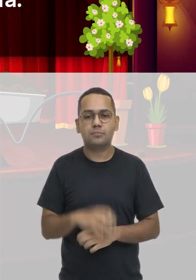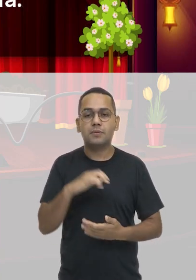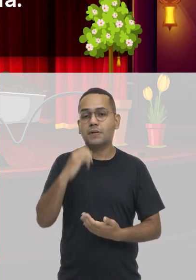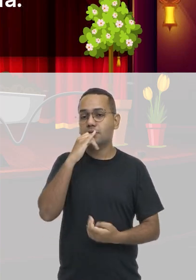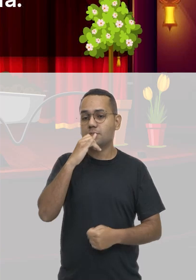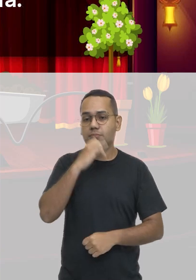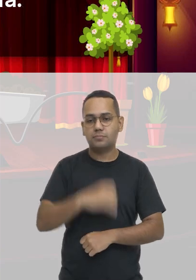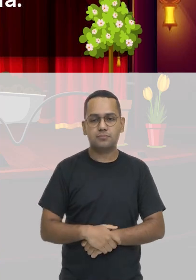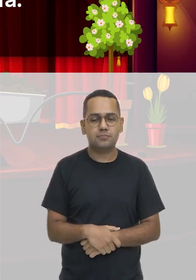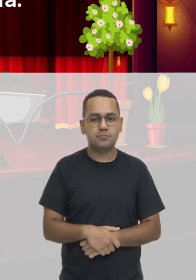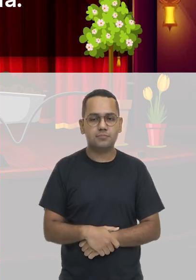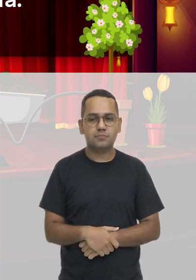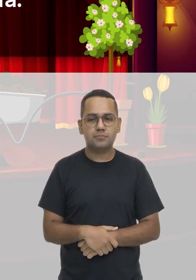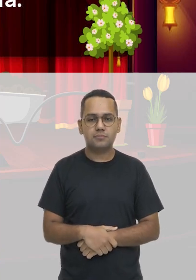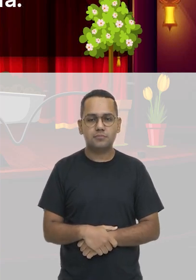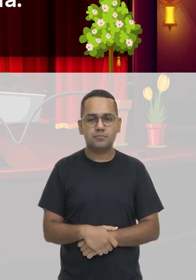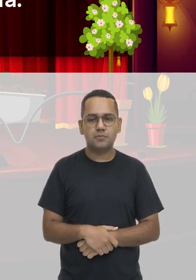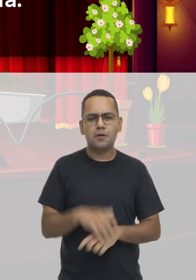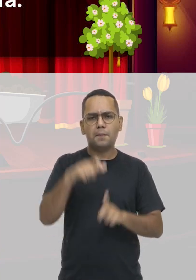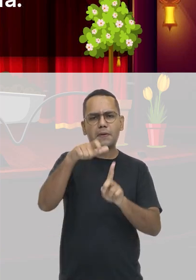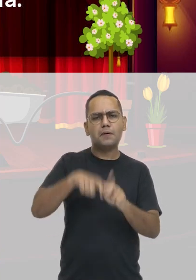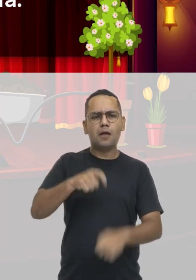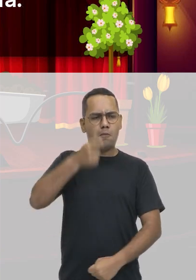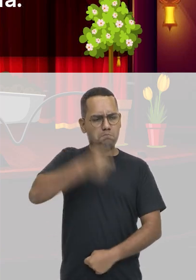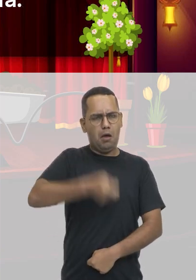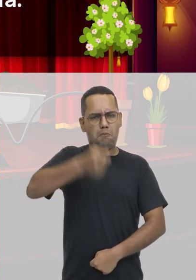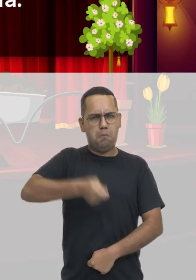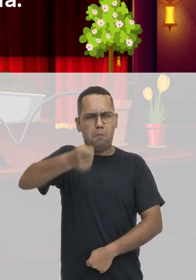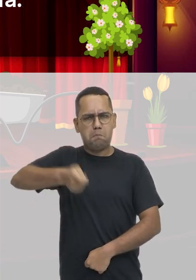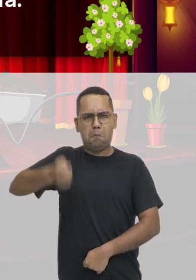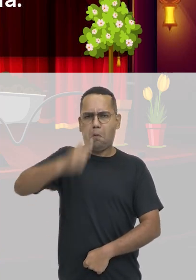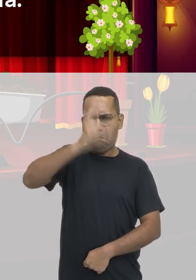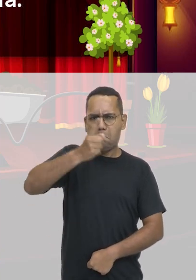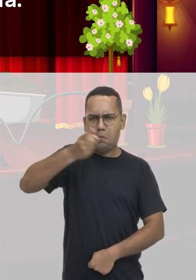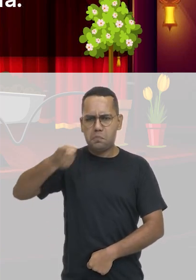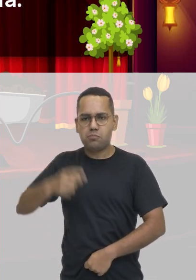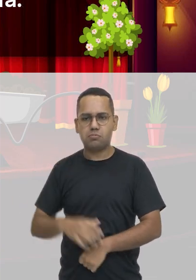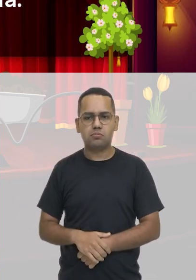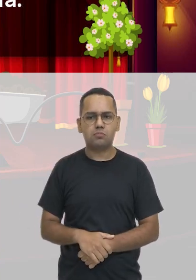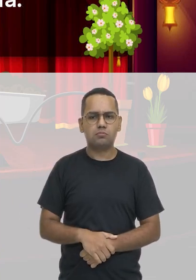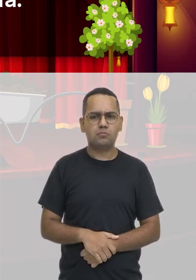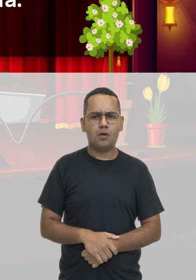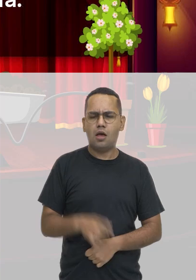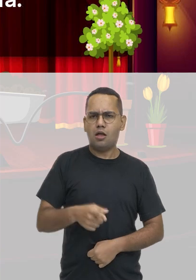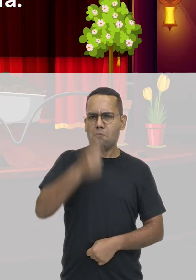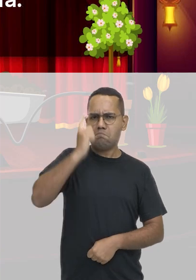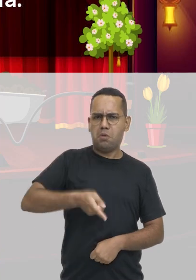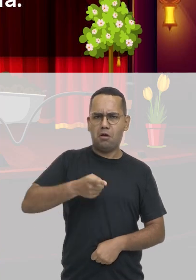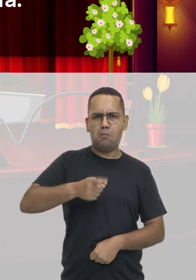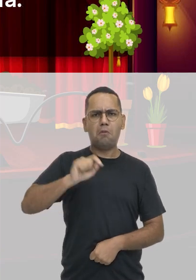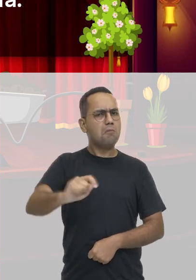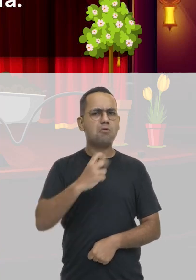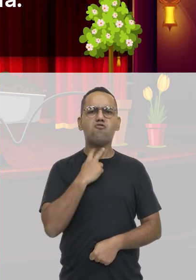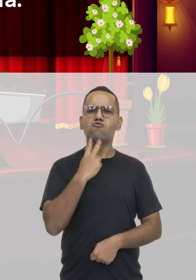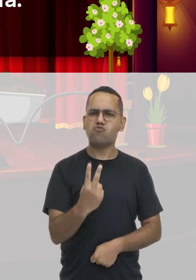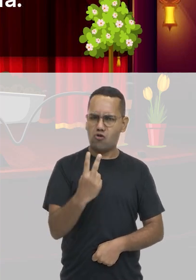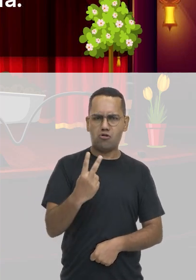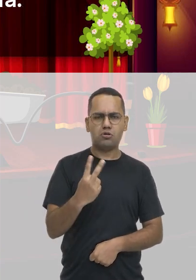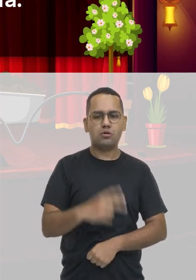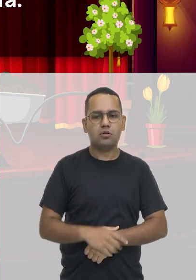ver? Um personagem autoritário pode falar de maneira firme com voz